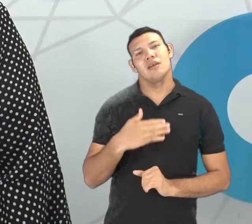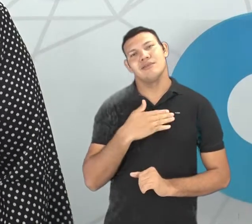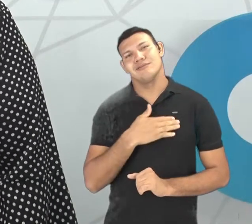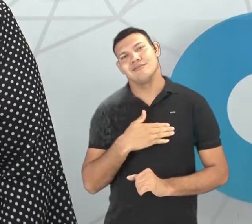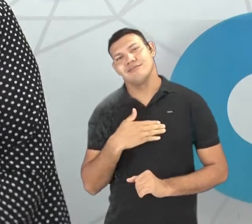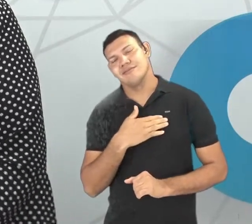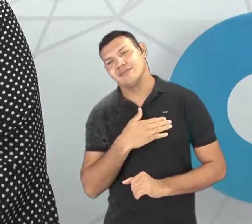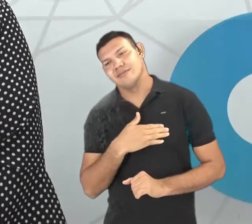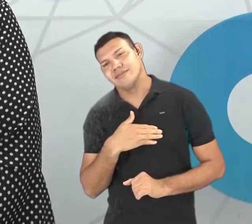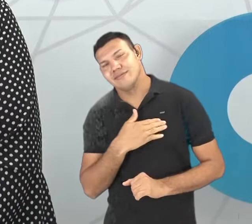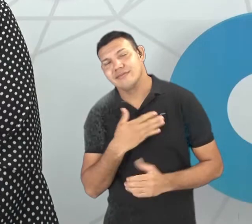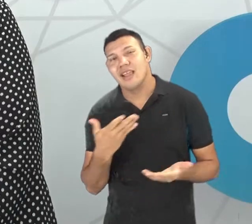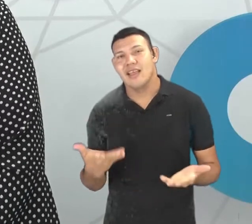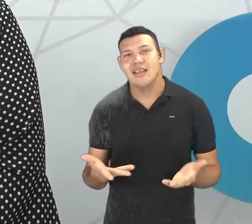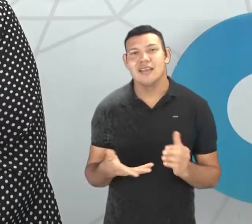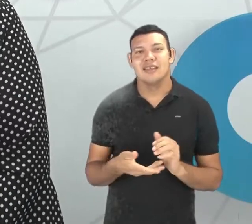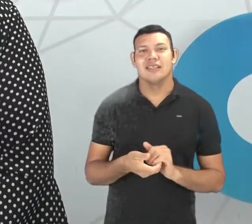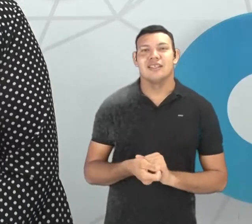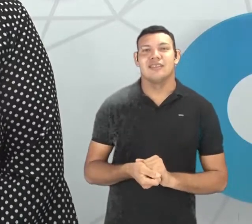de lhes